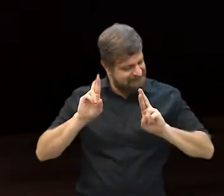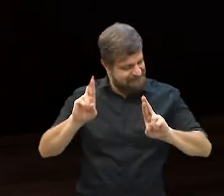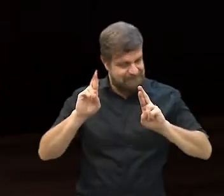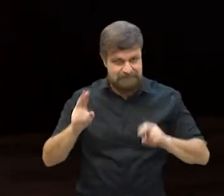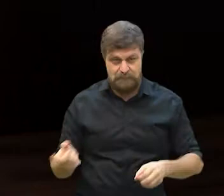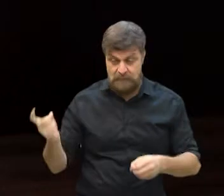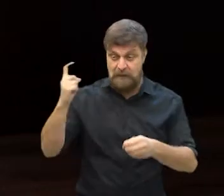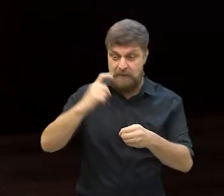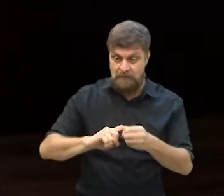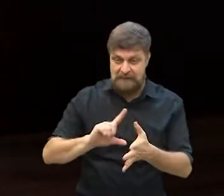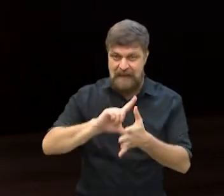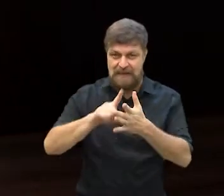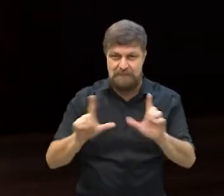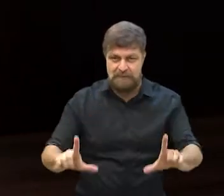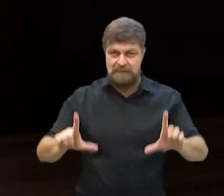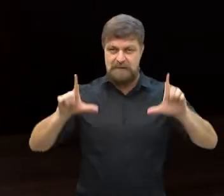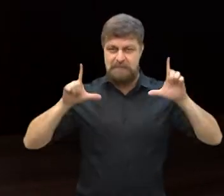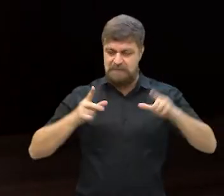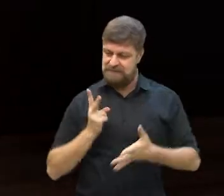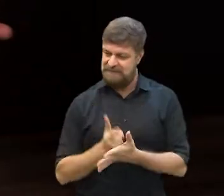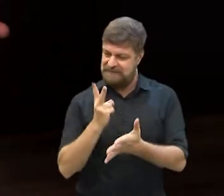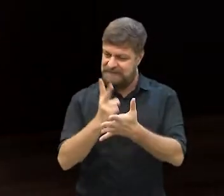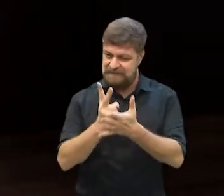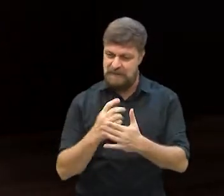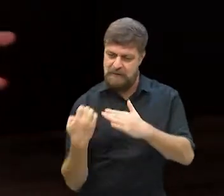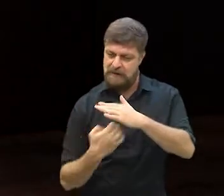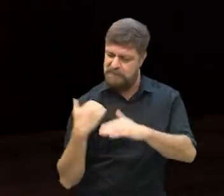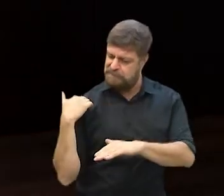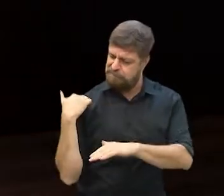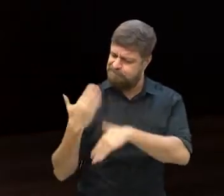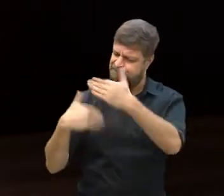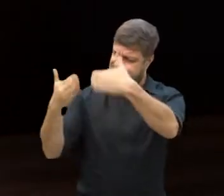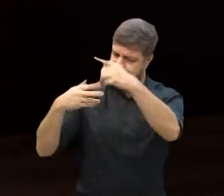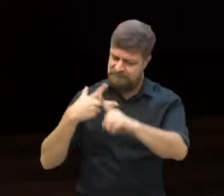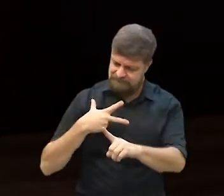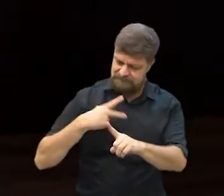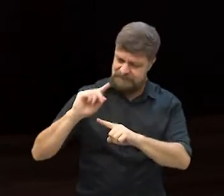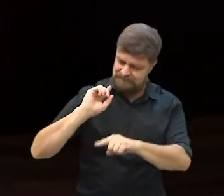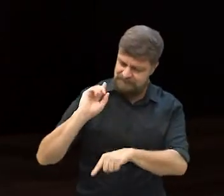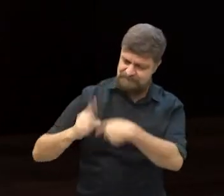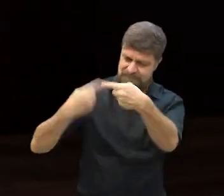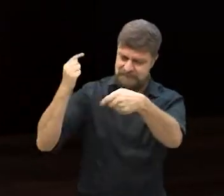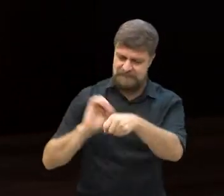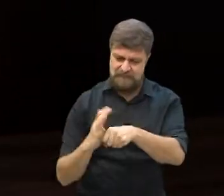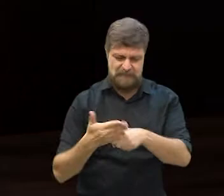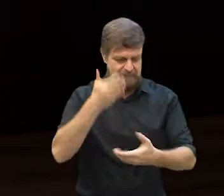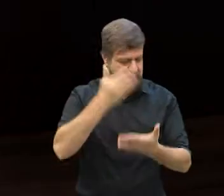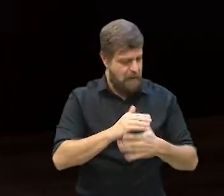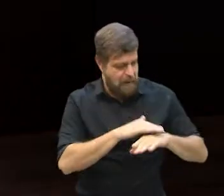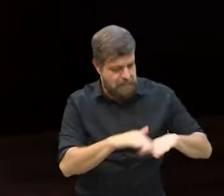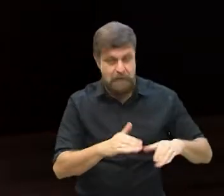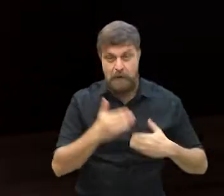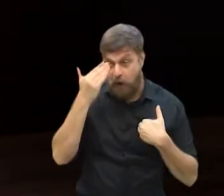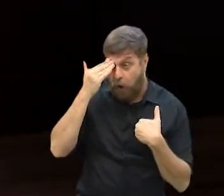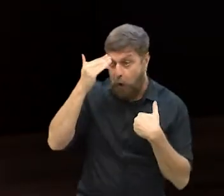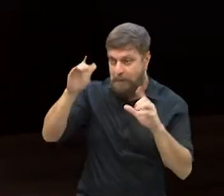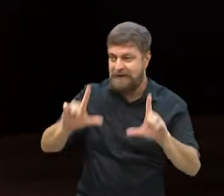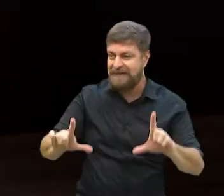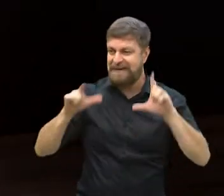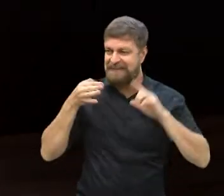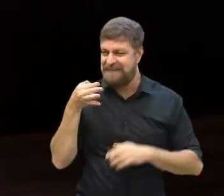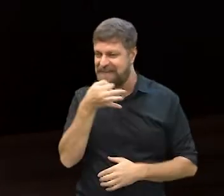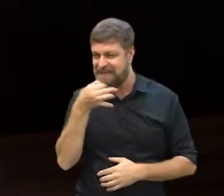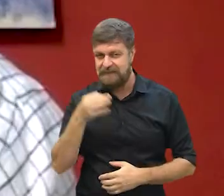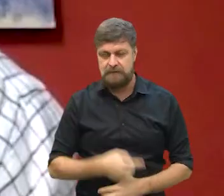claro, voltar aqui em um outro momento falando sempre de crescimento e superação em relação à pandemia. Obrigada pela